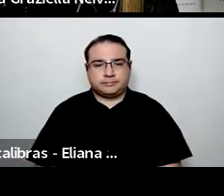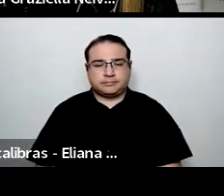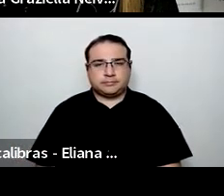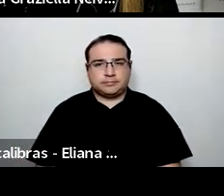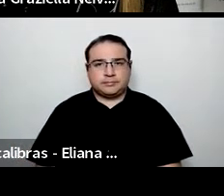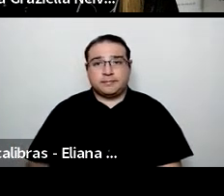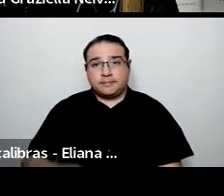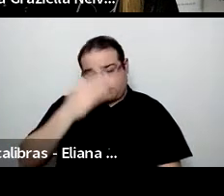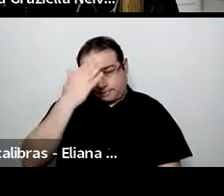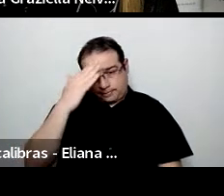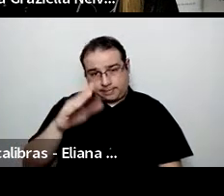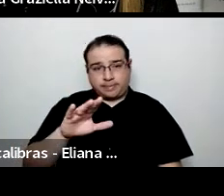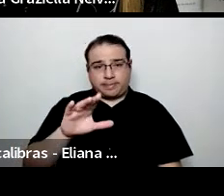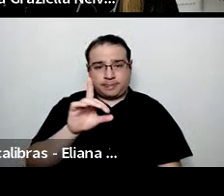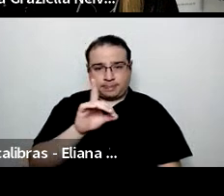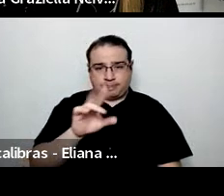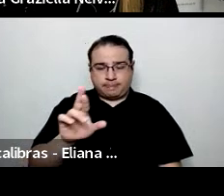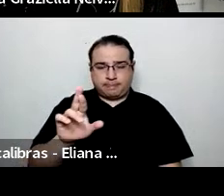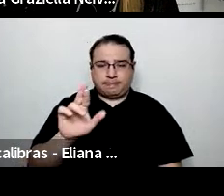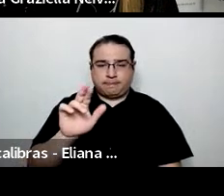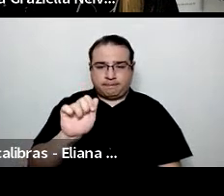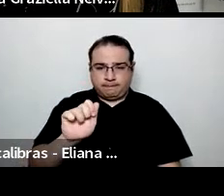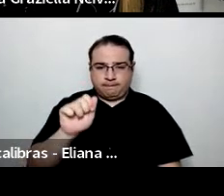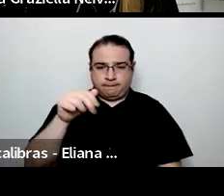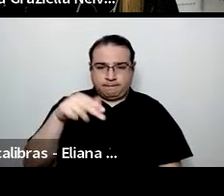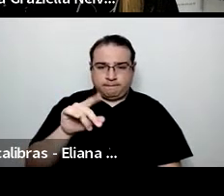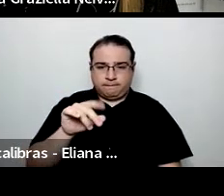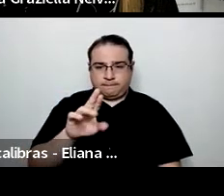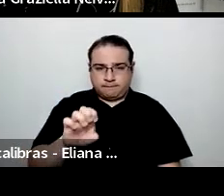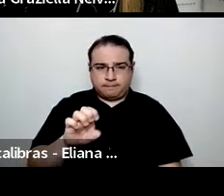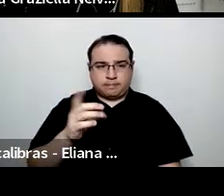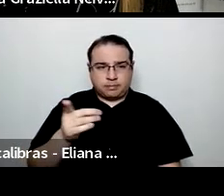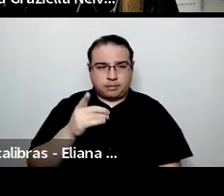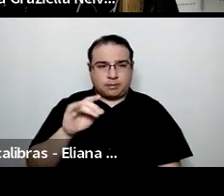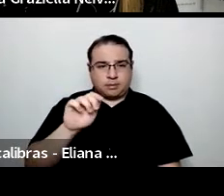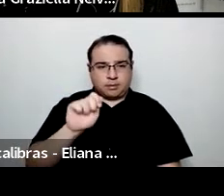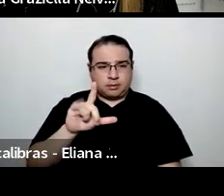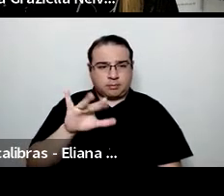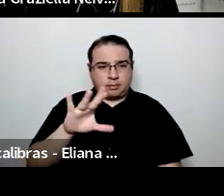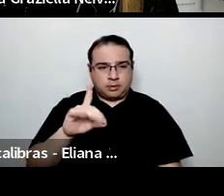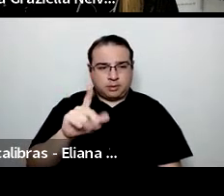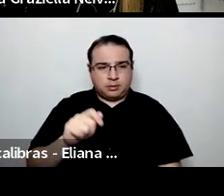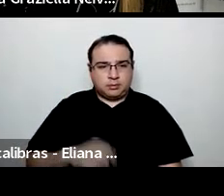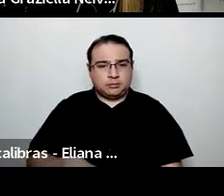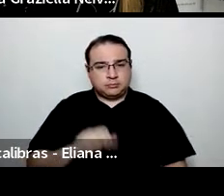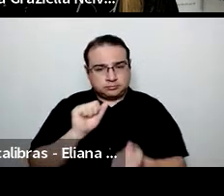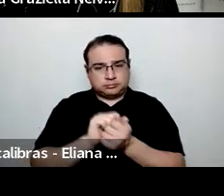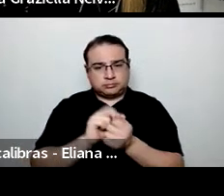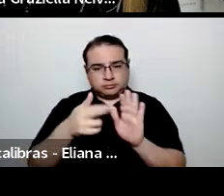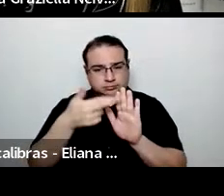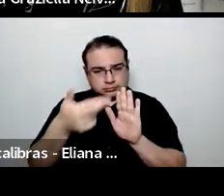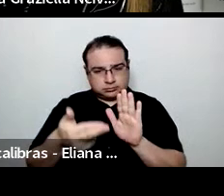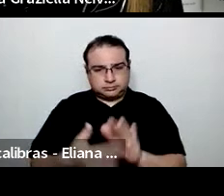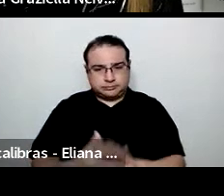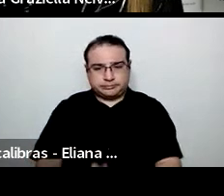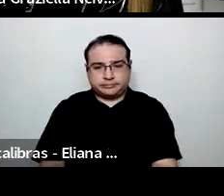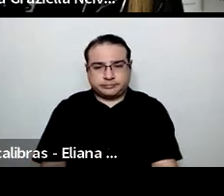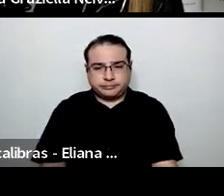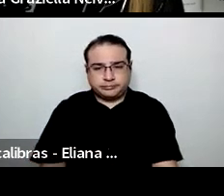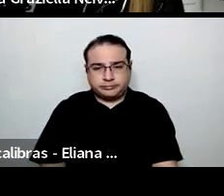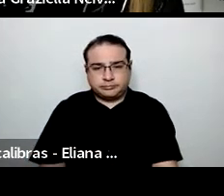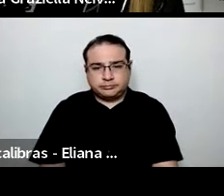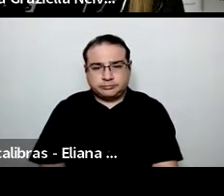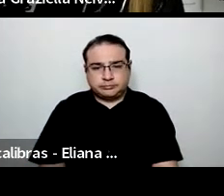bom obrigada doutor André Vou Colher os votos como vota o juiz José Luiz de Almeida boto um relato a presidente